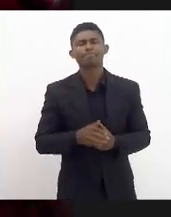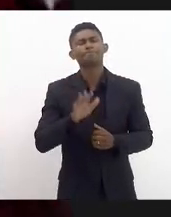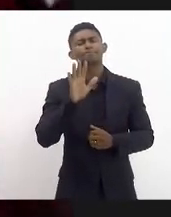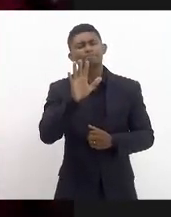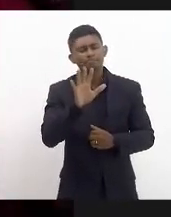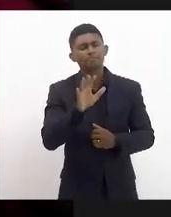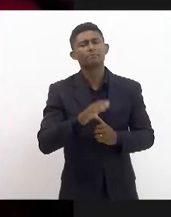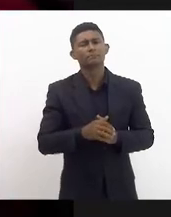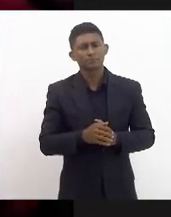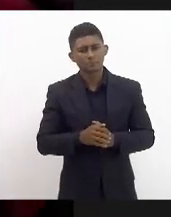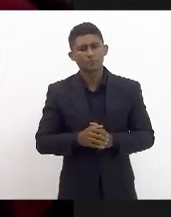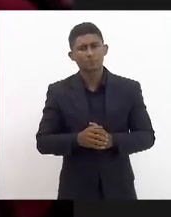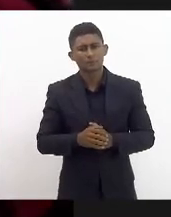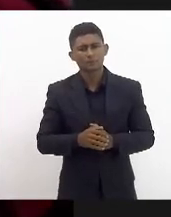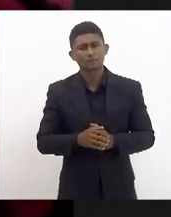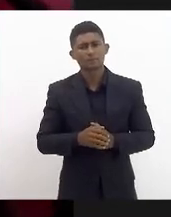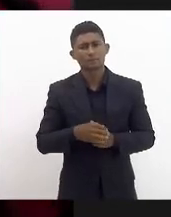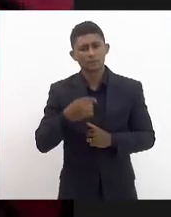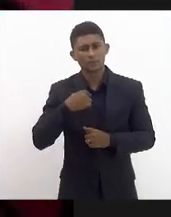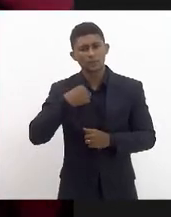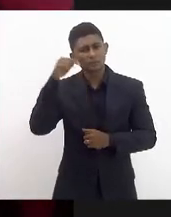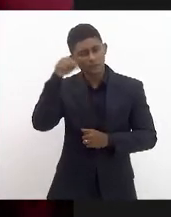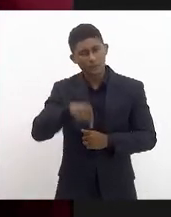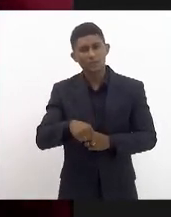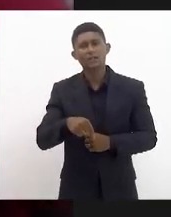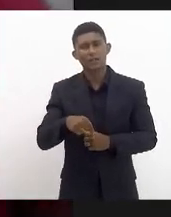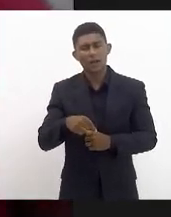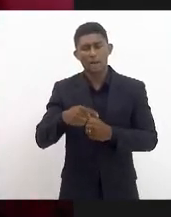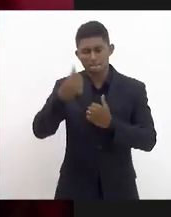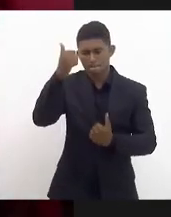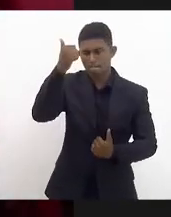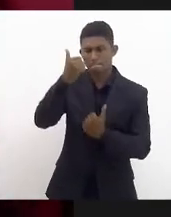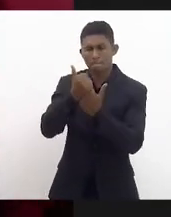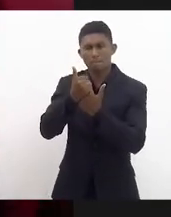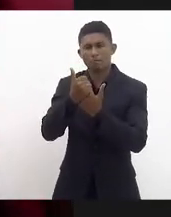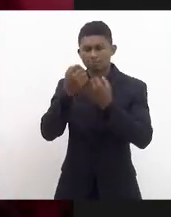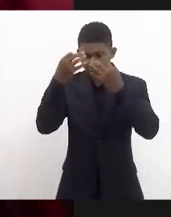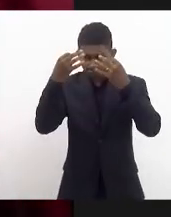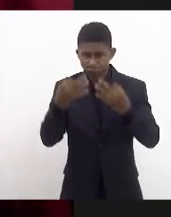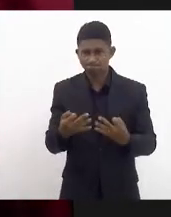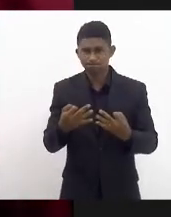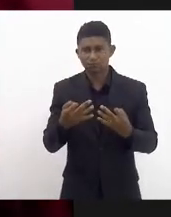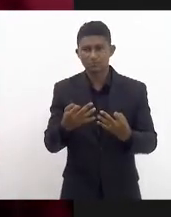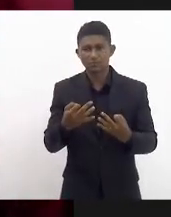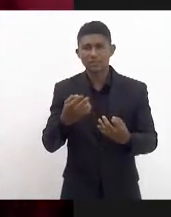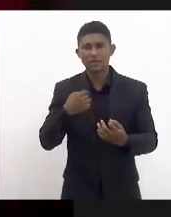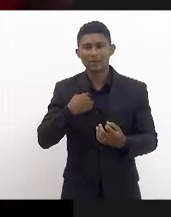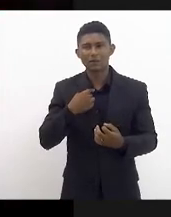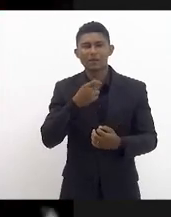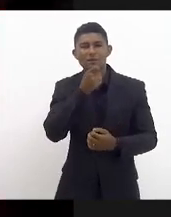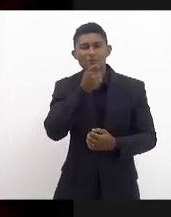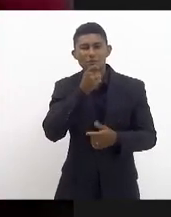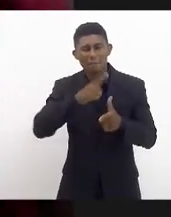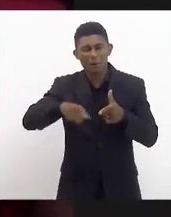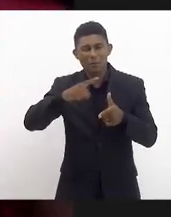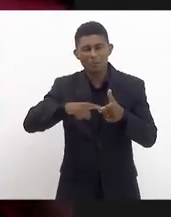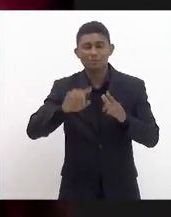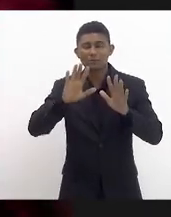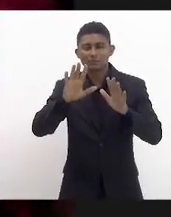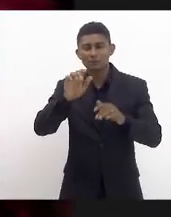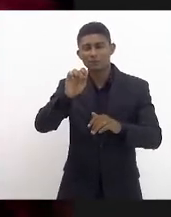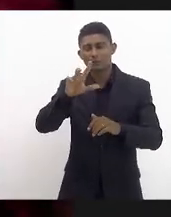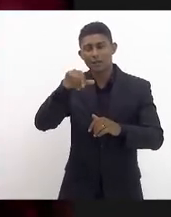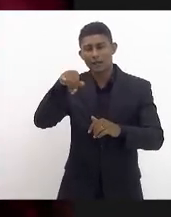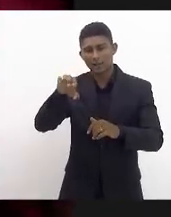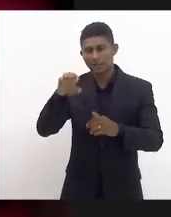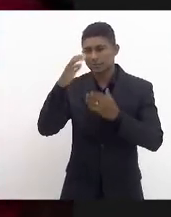não podia deixar de colocar aqui o meu apoio. Eu já queria falar um tempo. Eu estava com problema no som, né? Agradecer aí a Aline, a técnica. Um instante